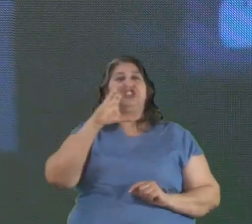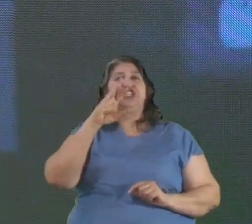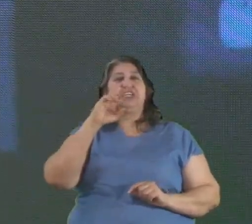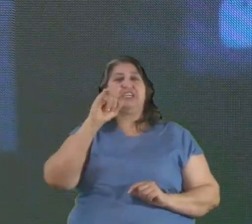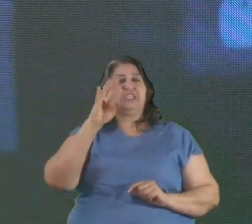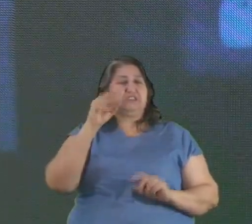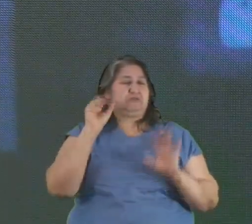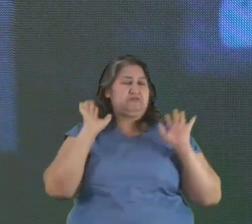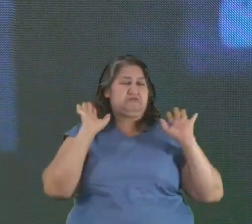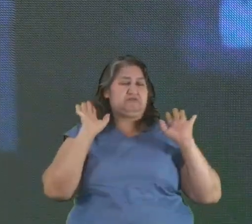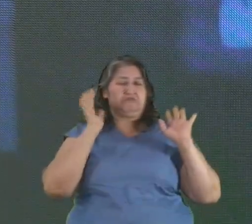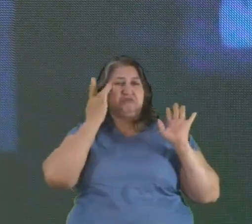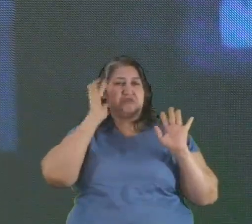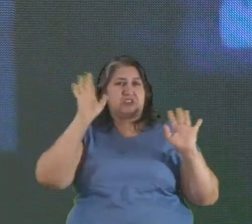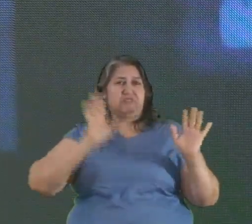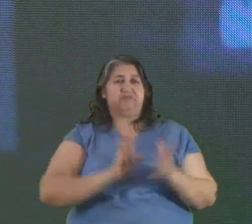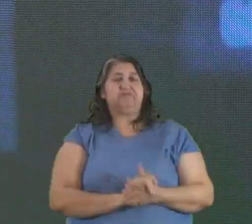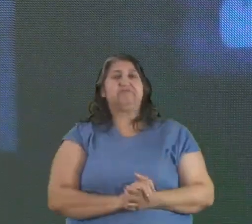voltar e eu vou subir.